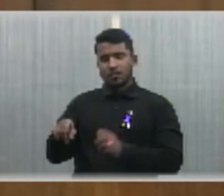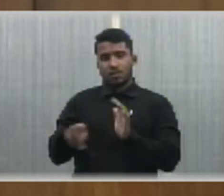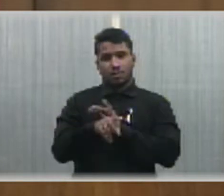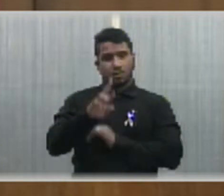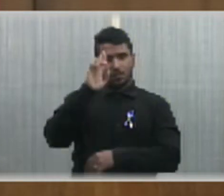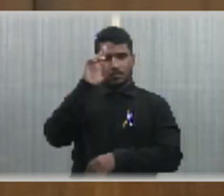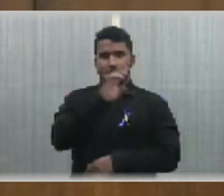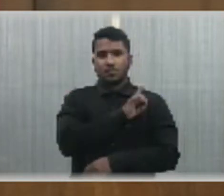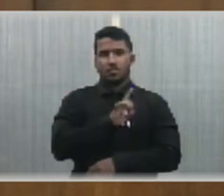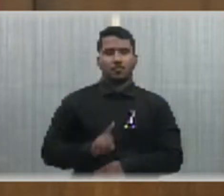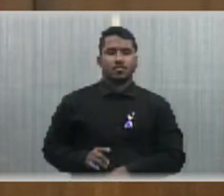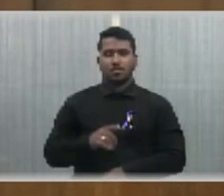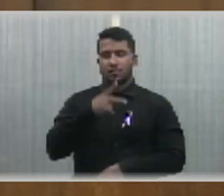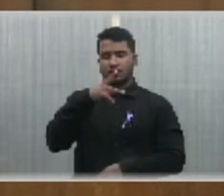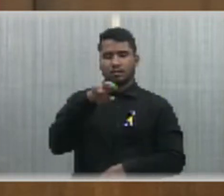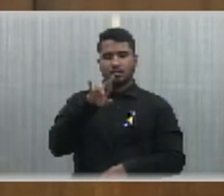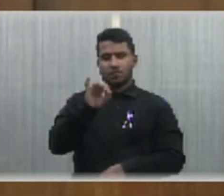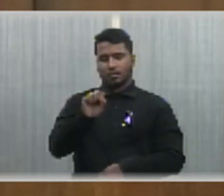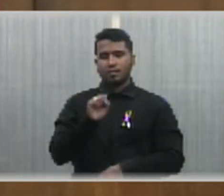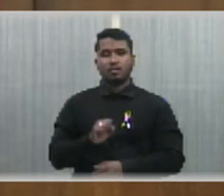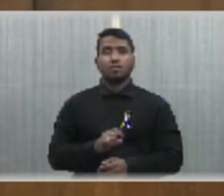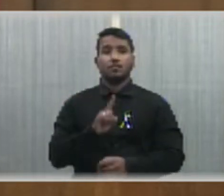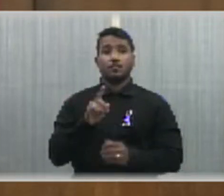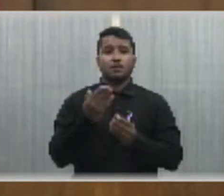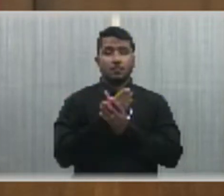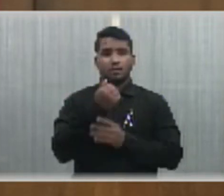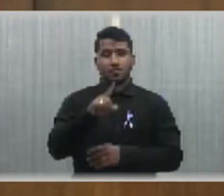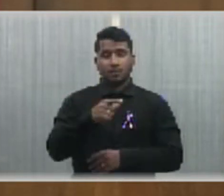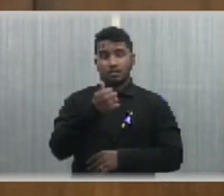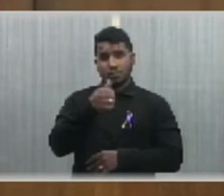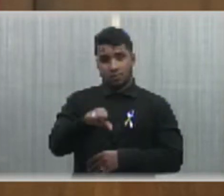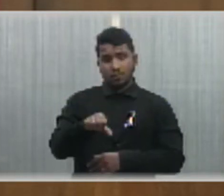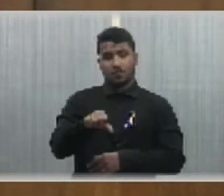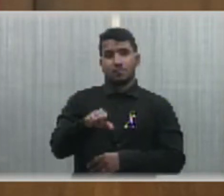senhor deputado Henrique Pires, processo AL